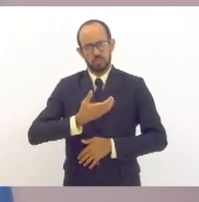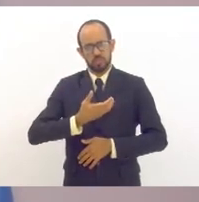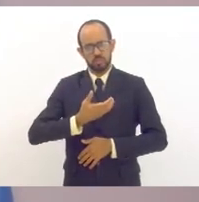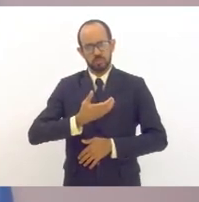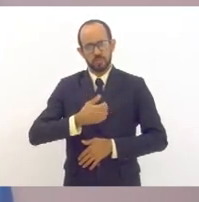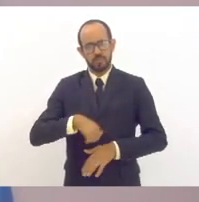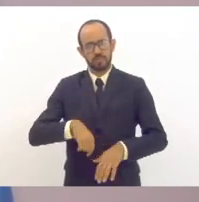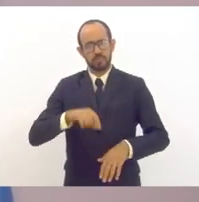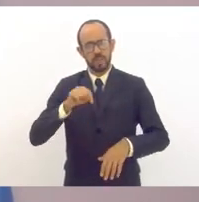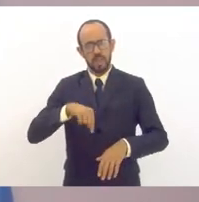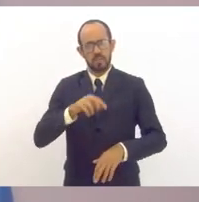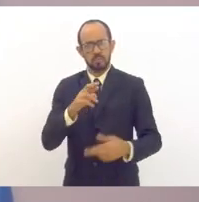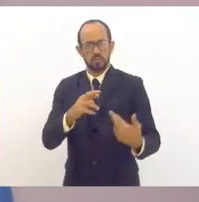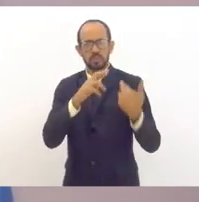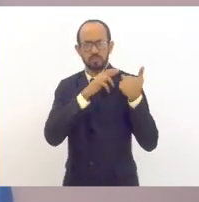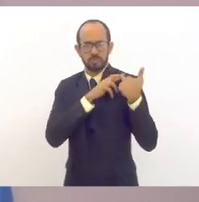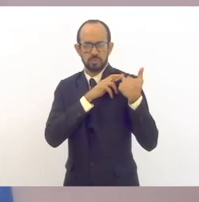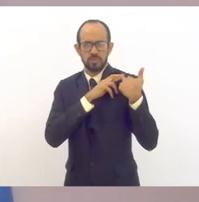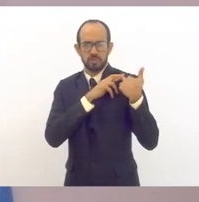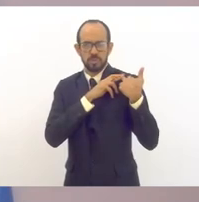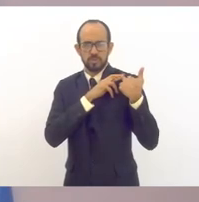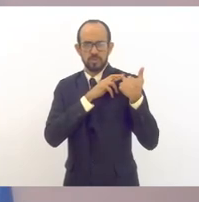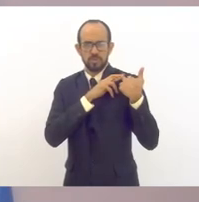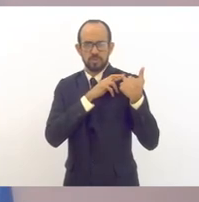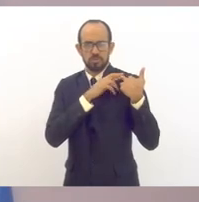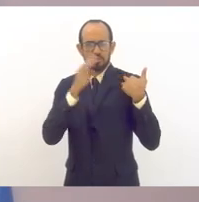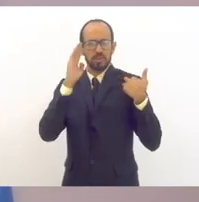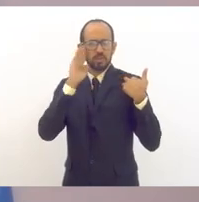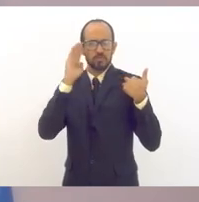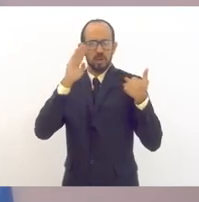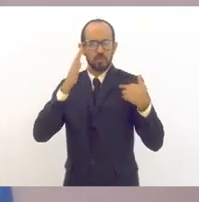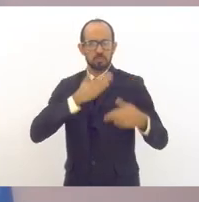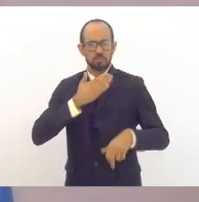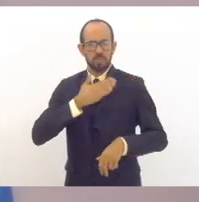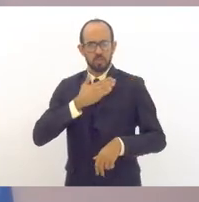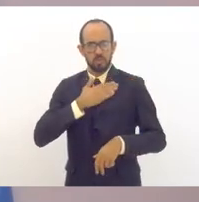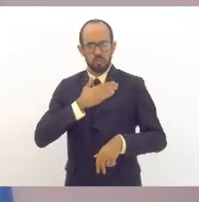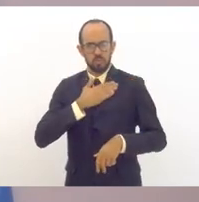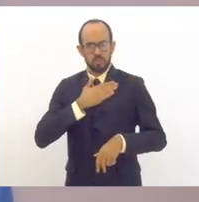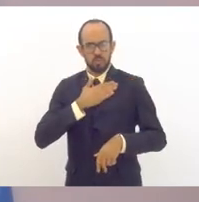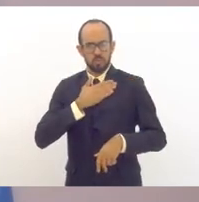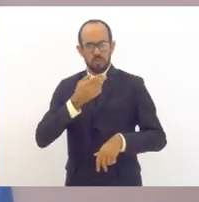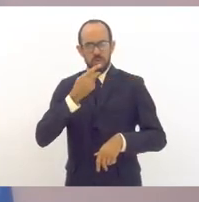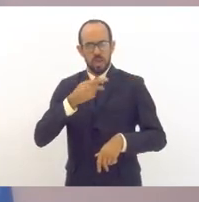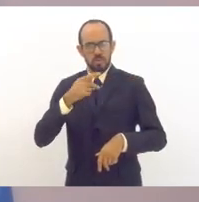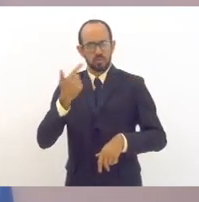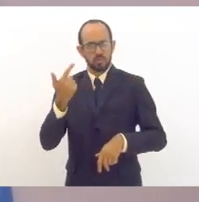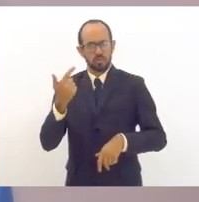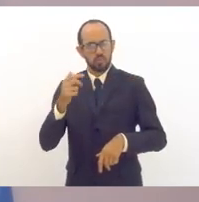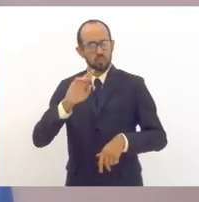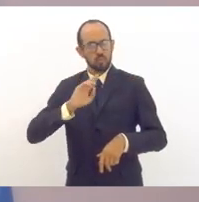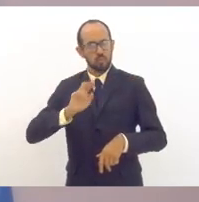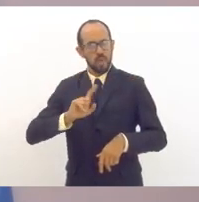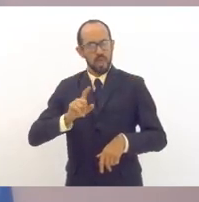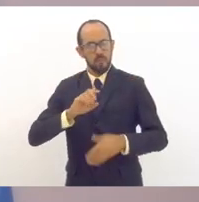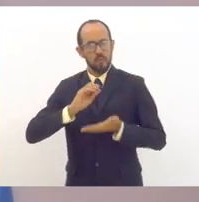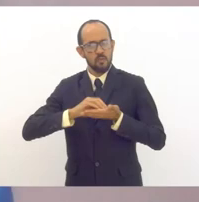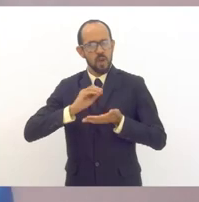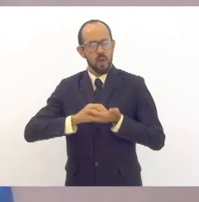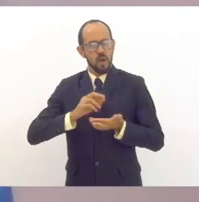é muita responsabilidade pelo menos da minha parte não tô dizendo que aqui não tem quem tem responsabilidade é o contrário essa questão